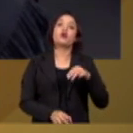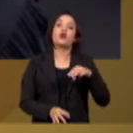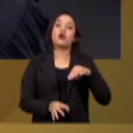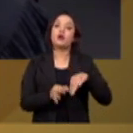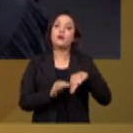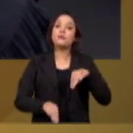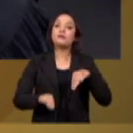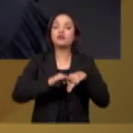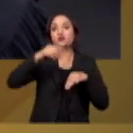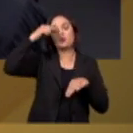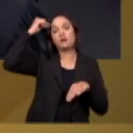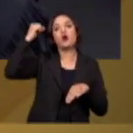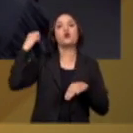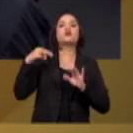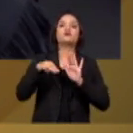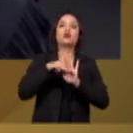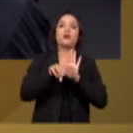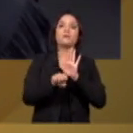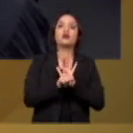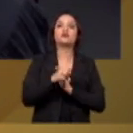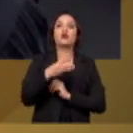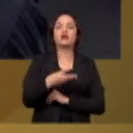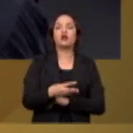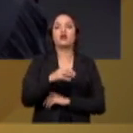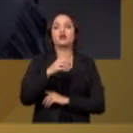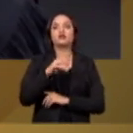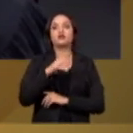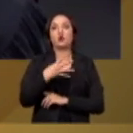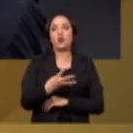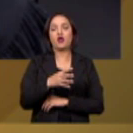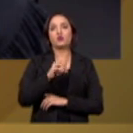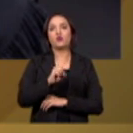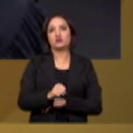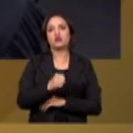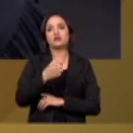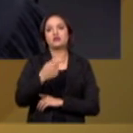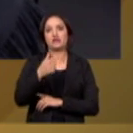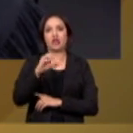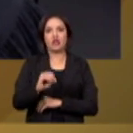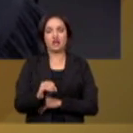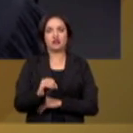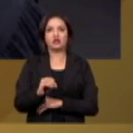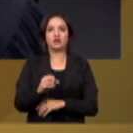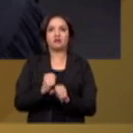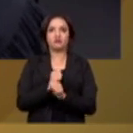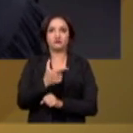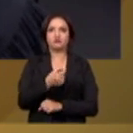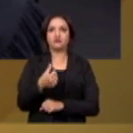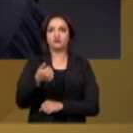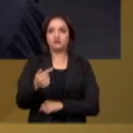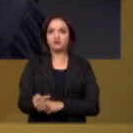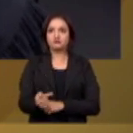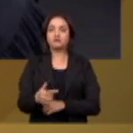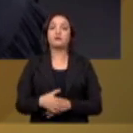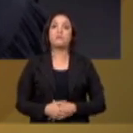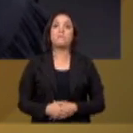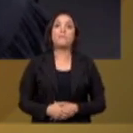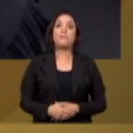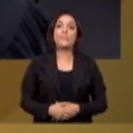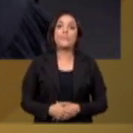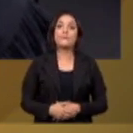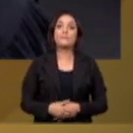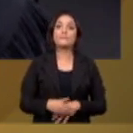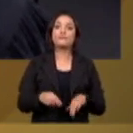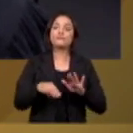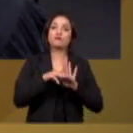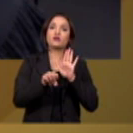barroso ins3 4870 pouquinho mais antigo 2017 mandado de segurança 30 e